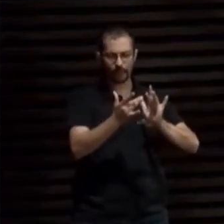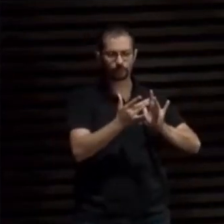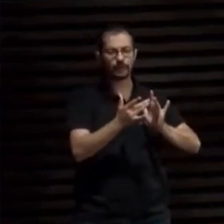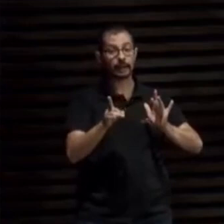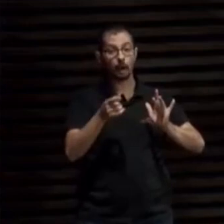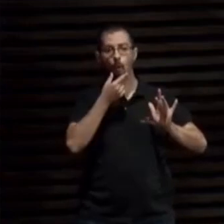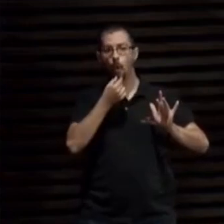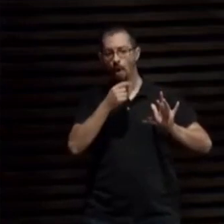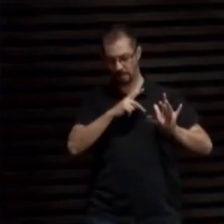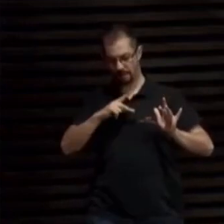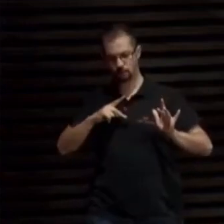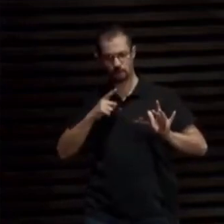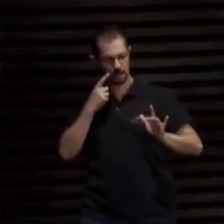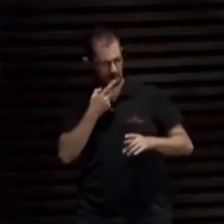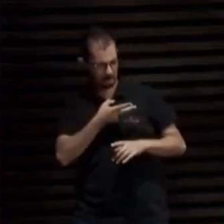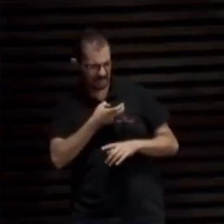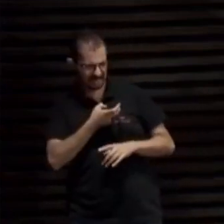irmã